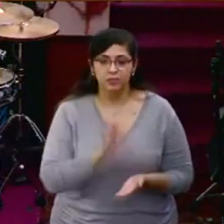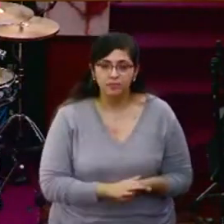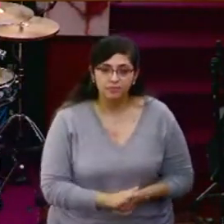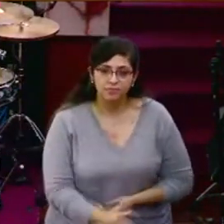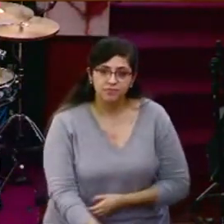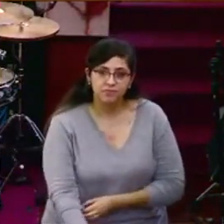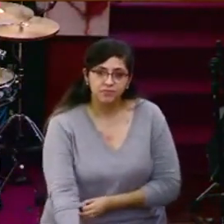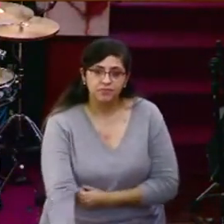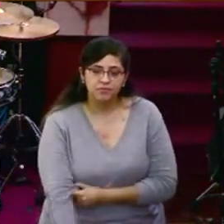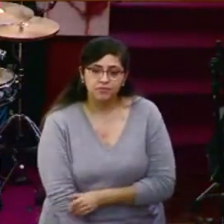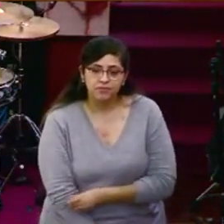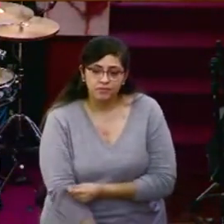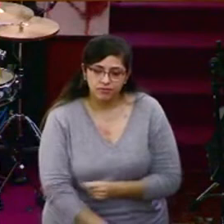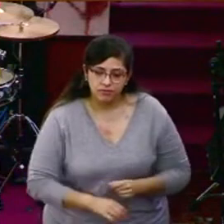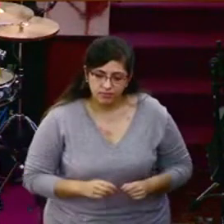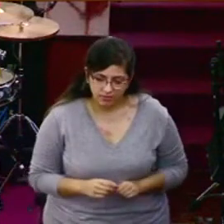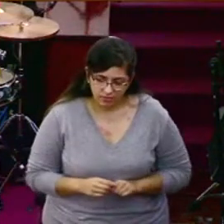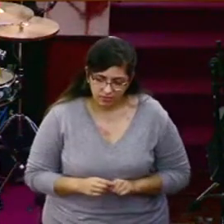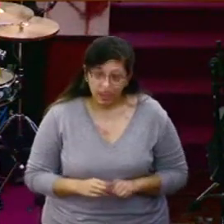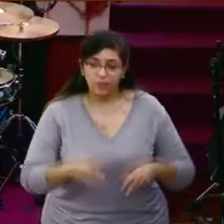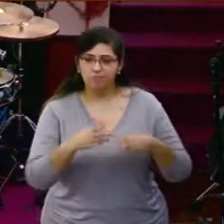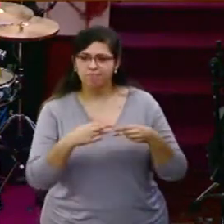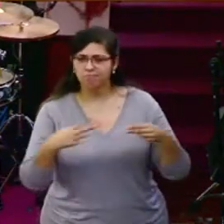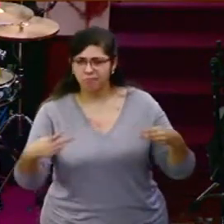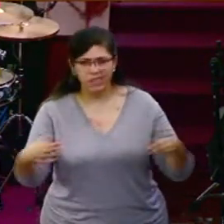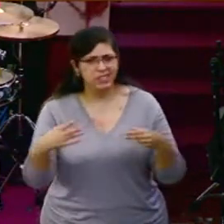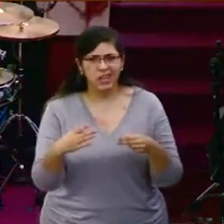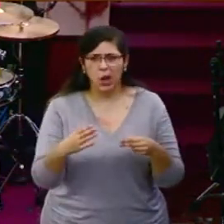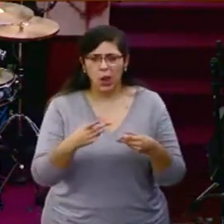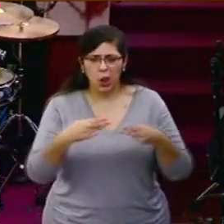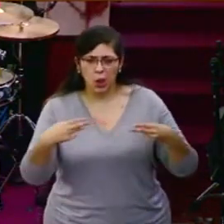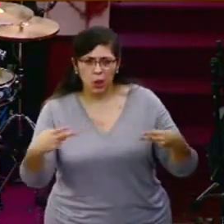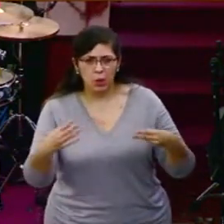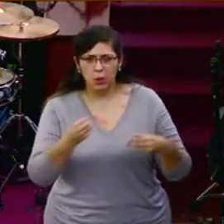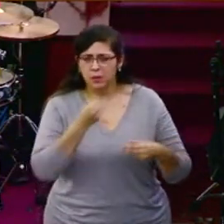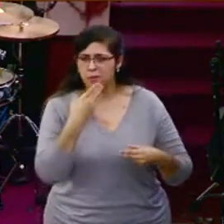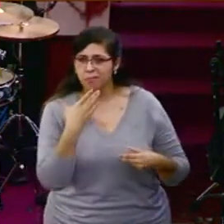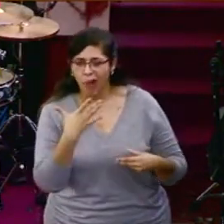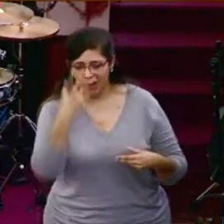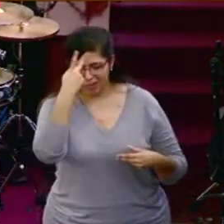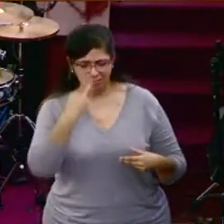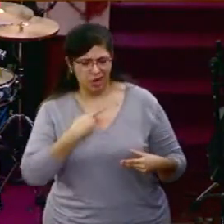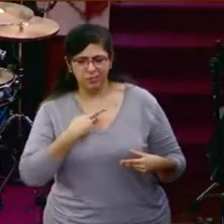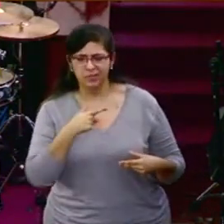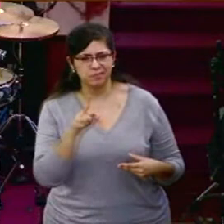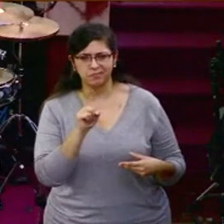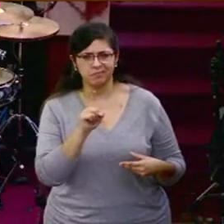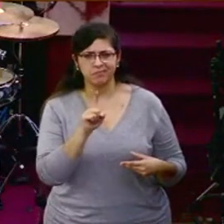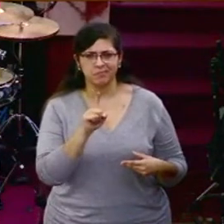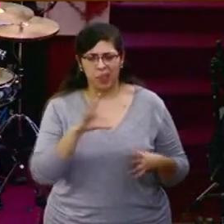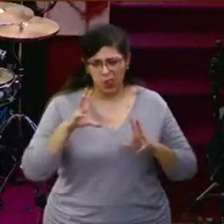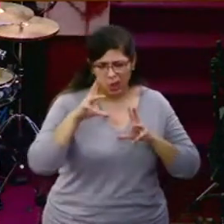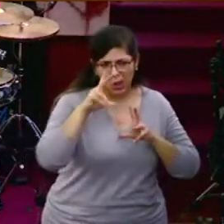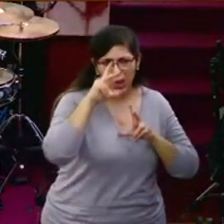a capacidade de fazer boas obras de modo algum provém dos próprios fiéis ou seja